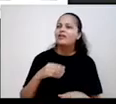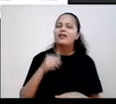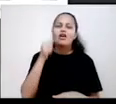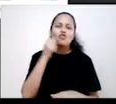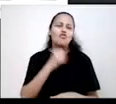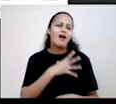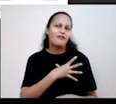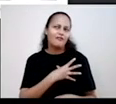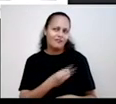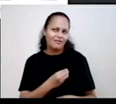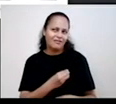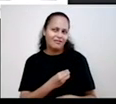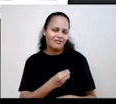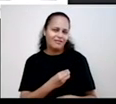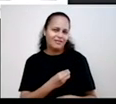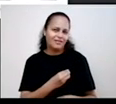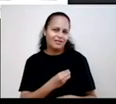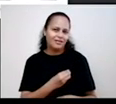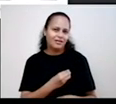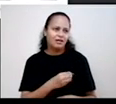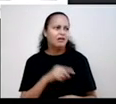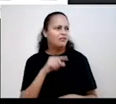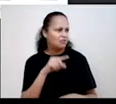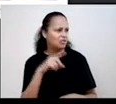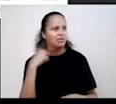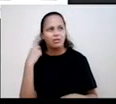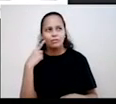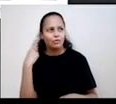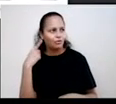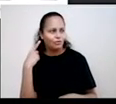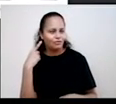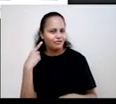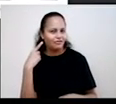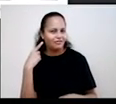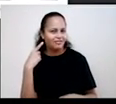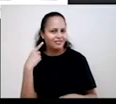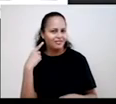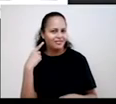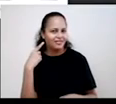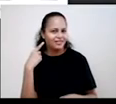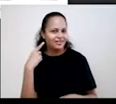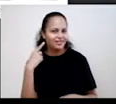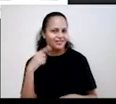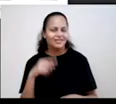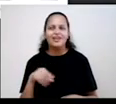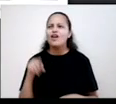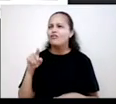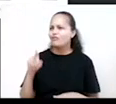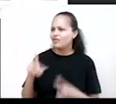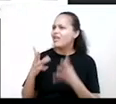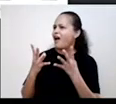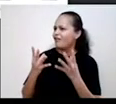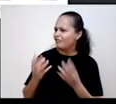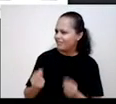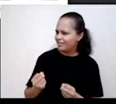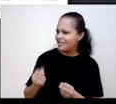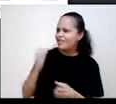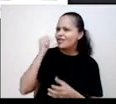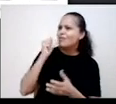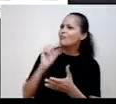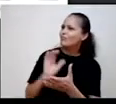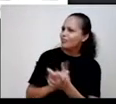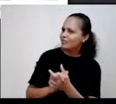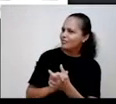Castanheiro. Puxa, você tá muito biruta, né? Você aceita a Judite como sua